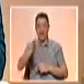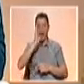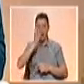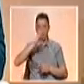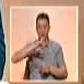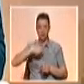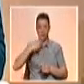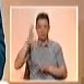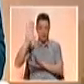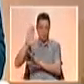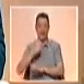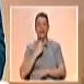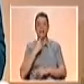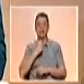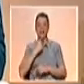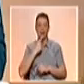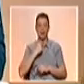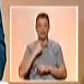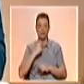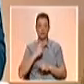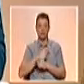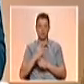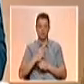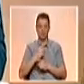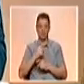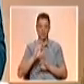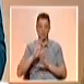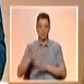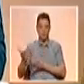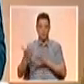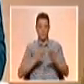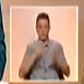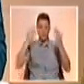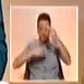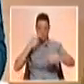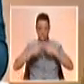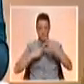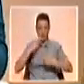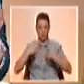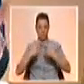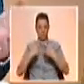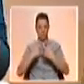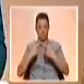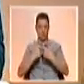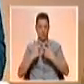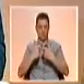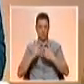Eu estava em Inglaterra e logo nos primeiros tempos convidaram-me para jantar. uns colegas